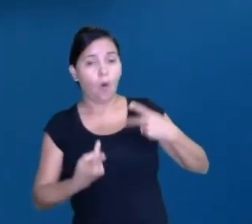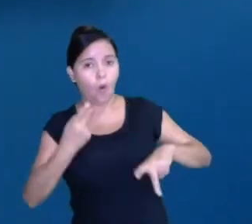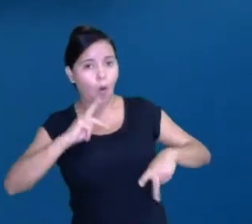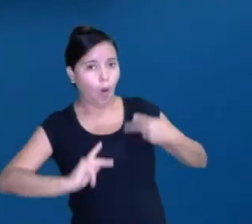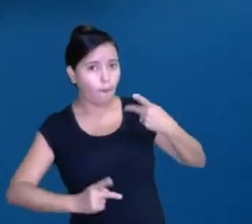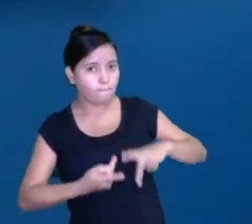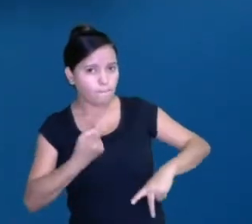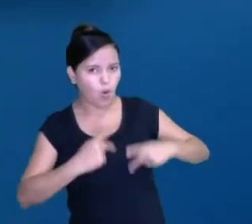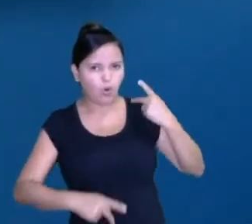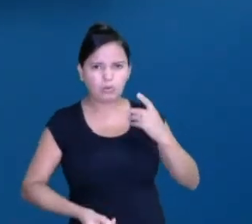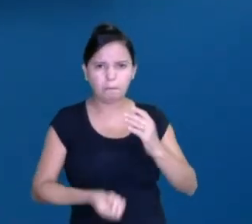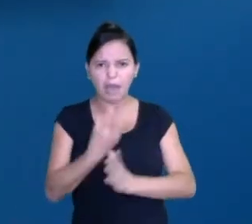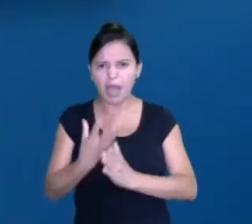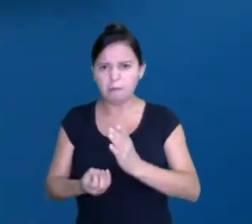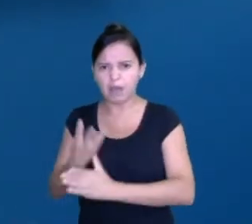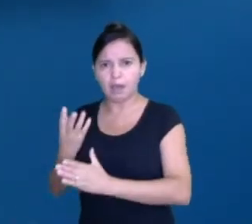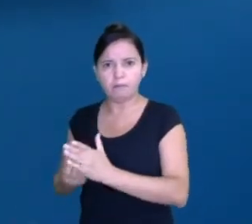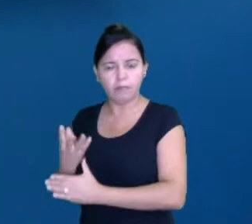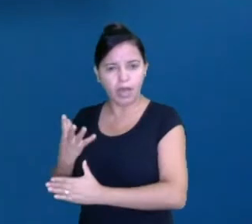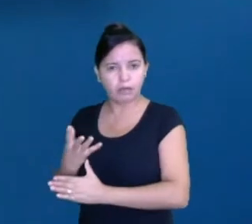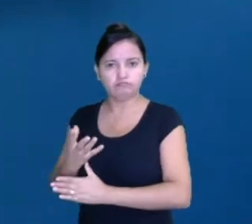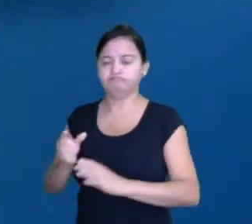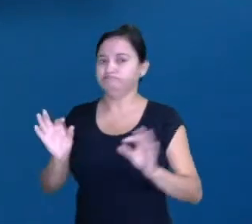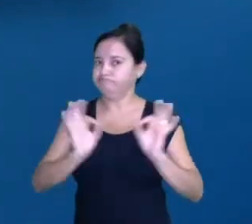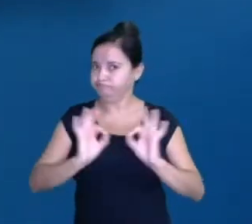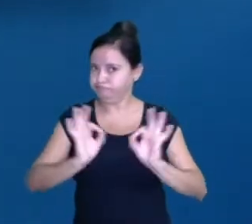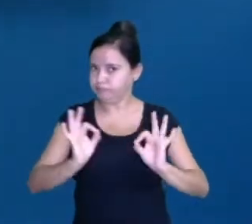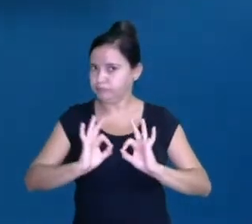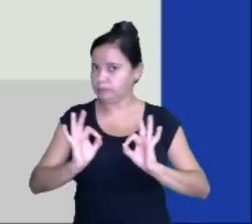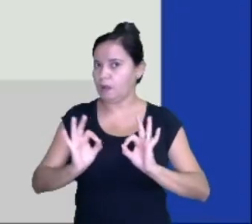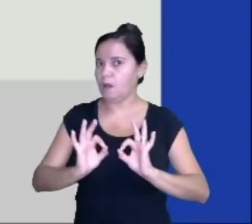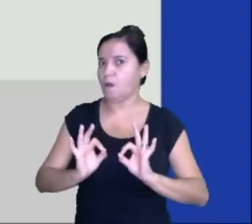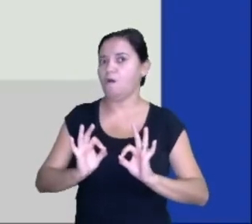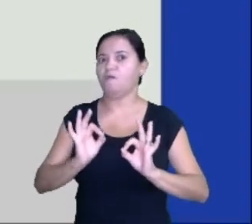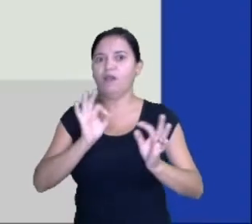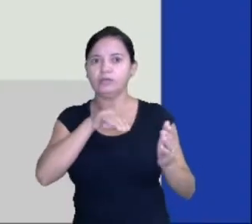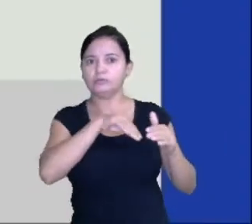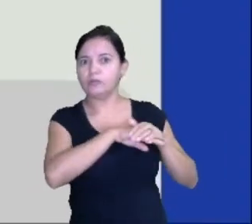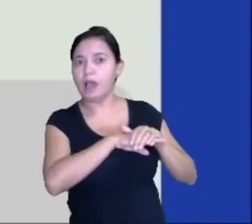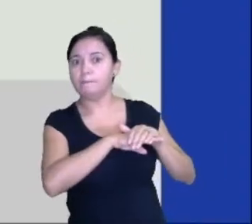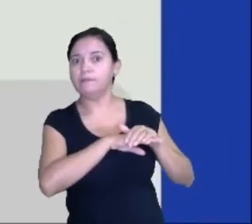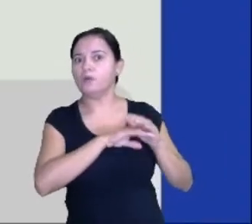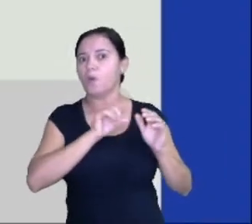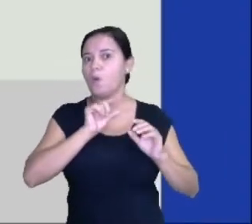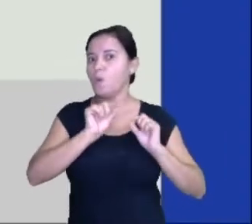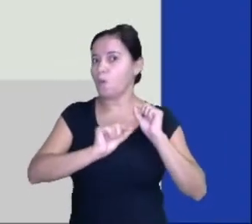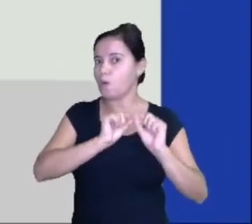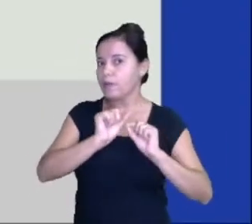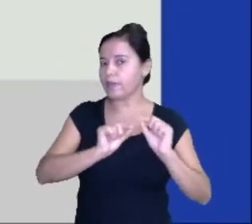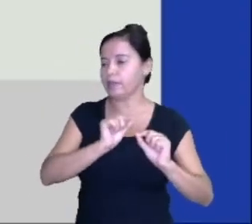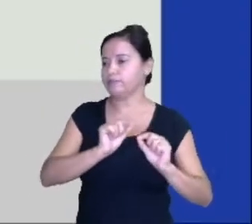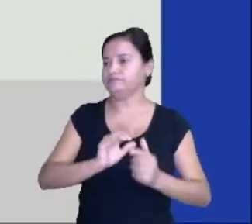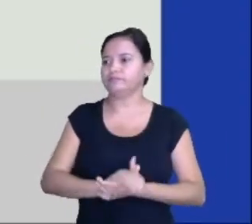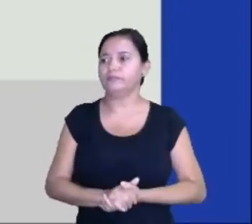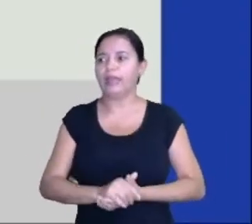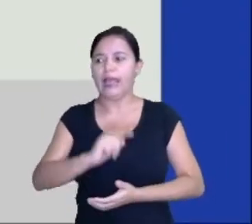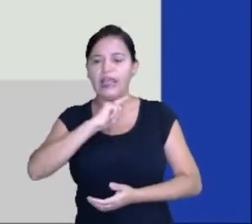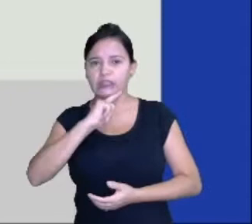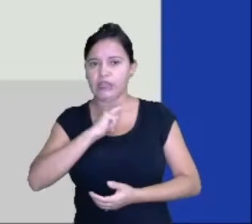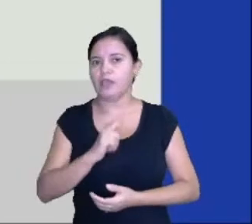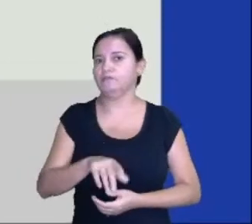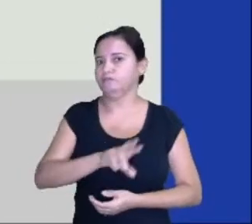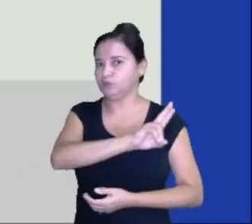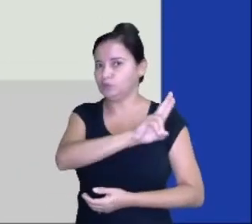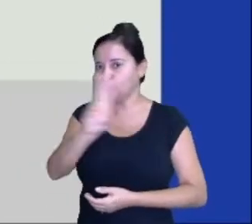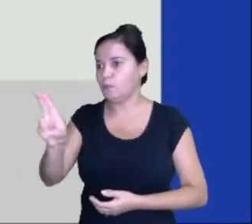apenas armazenar e secretar. E aí o primeiro hormônio que eu queria chamar a atenção de vocês é a chamado hormônio ocitocina, tá? Em alguns